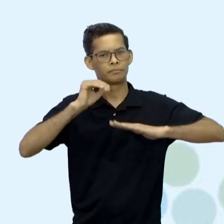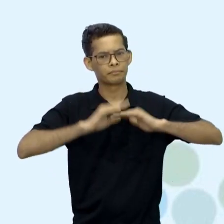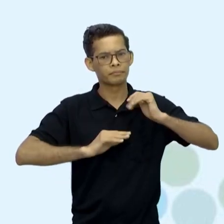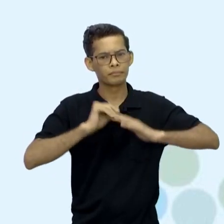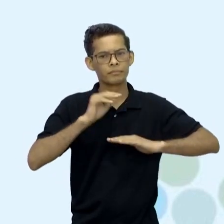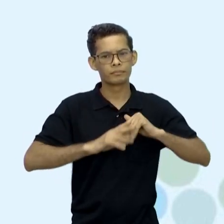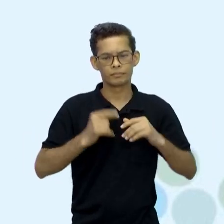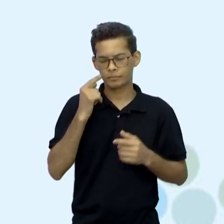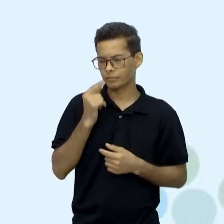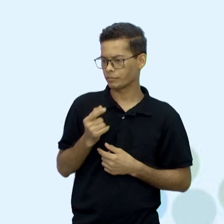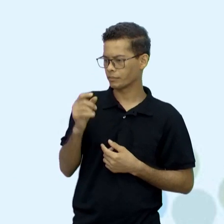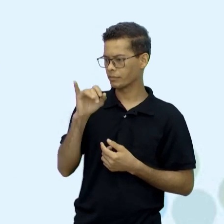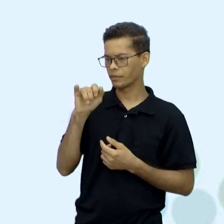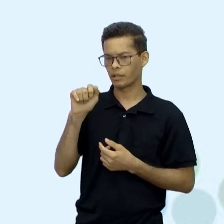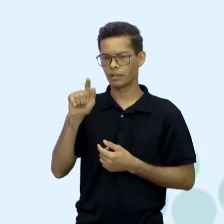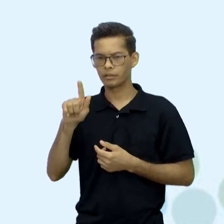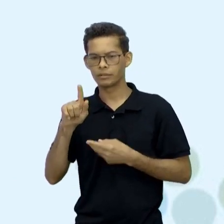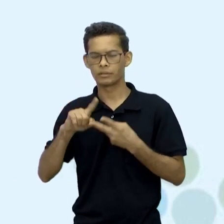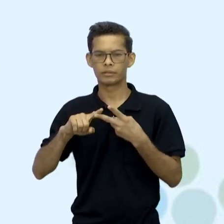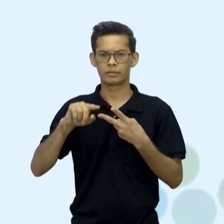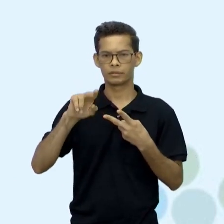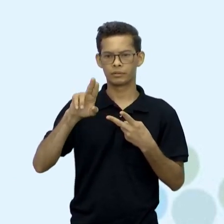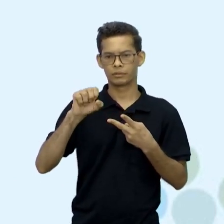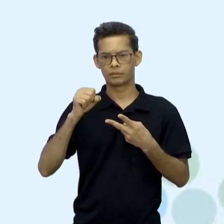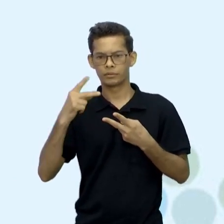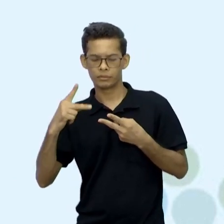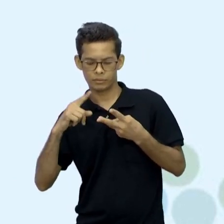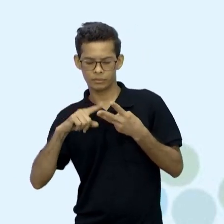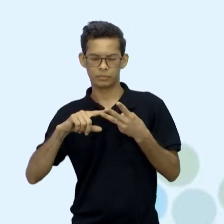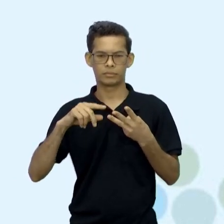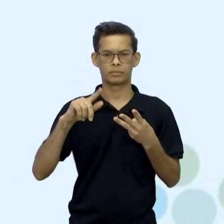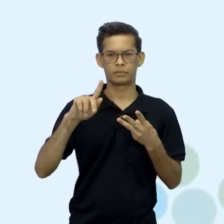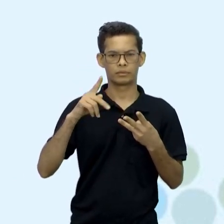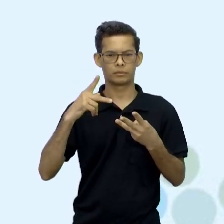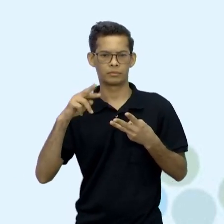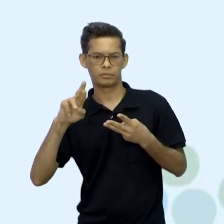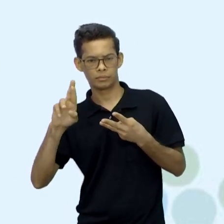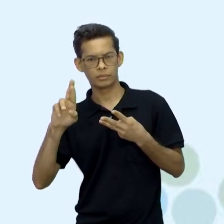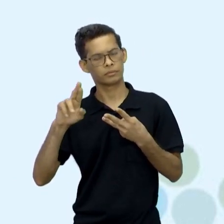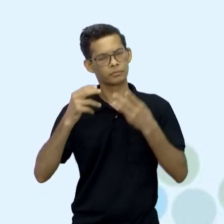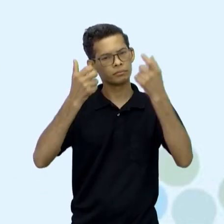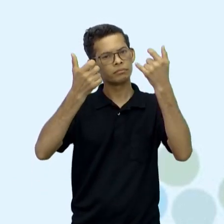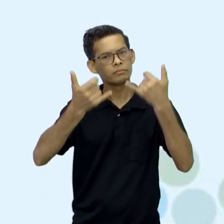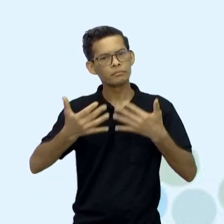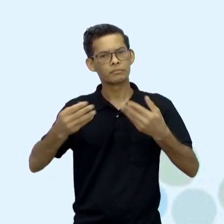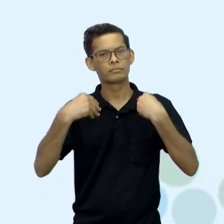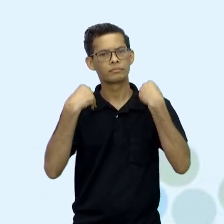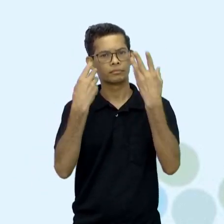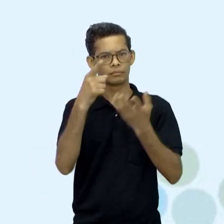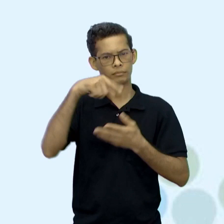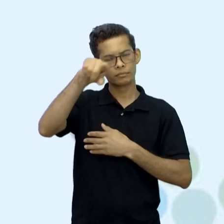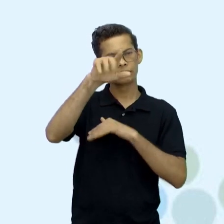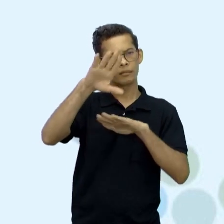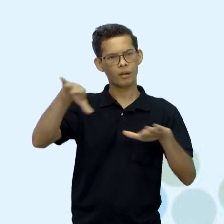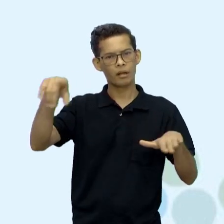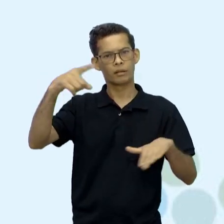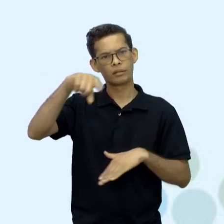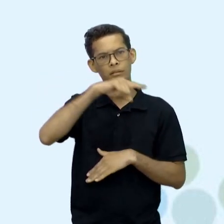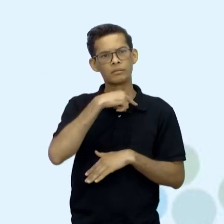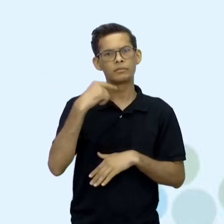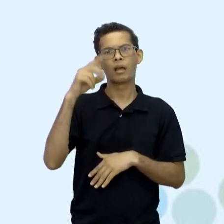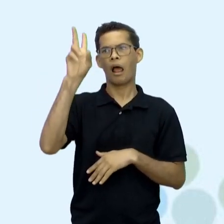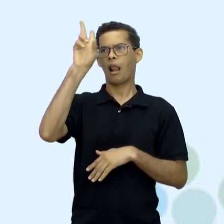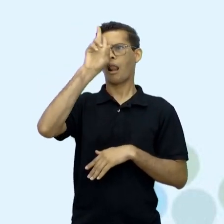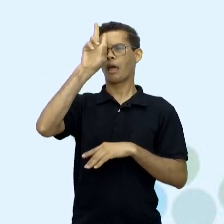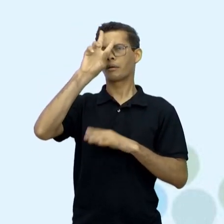USP, sobre GPR. Então, eu vou retomar alguns conceitos importantes para os nossos estudantes relembrar um pouquinho o que